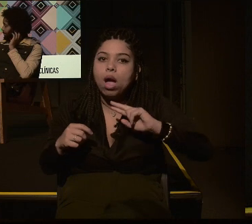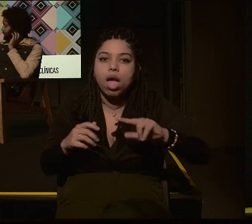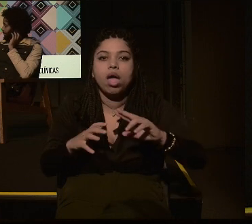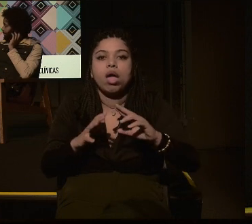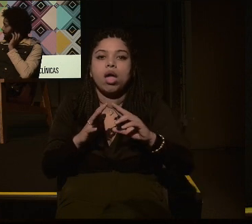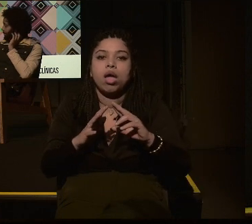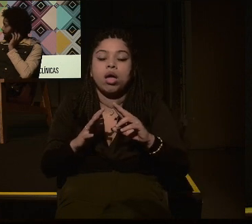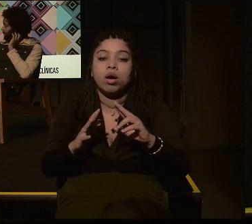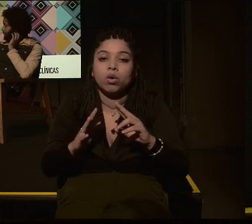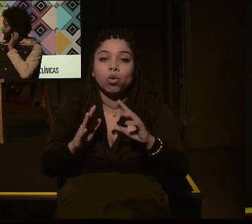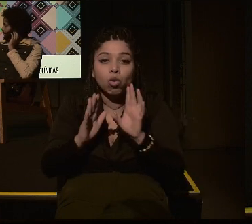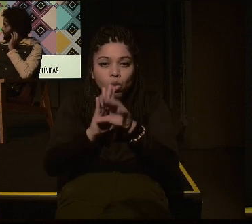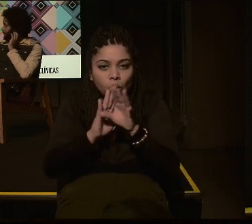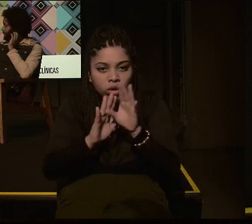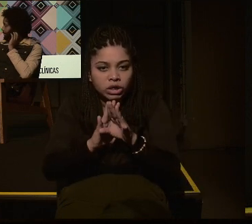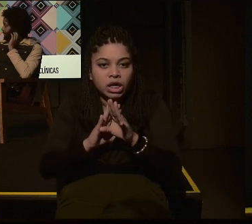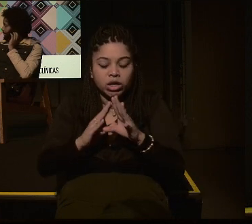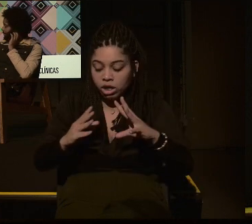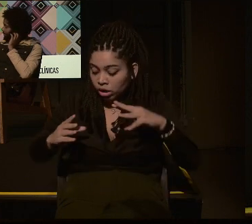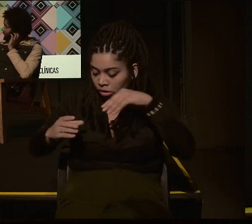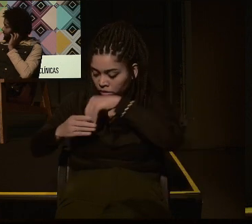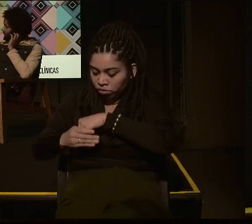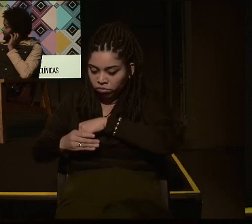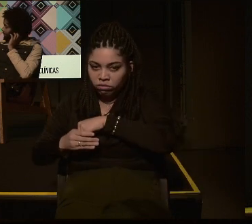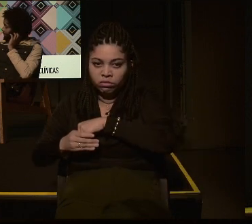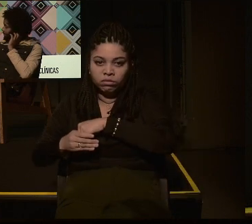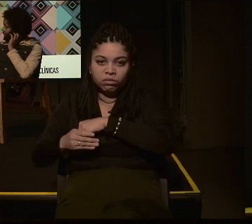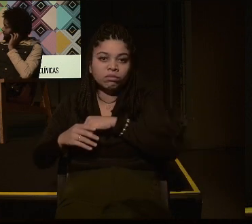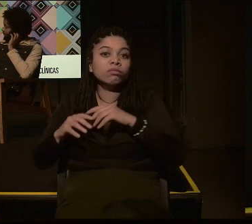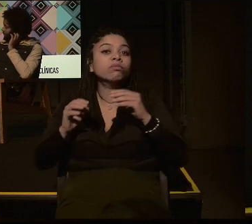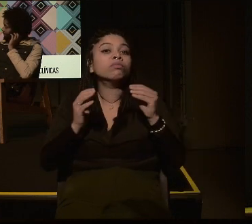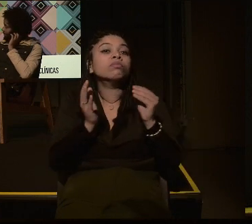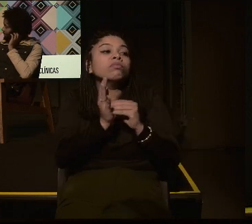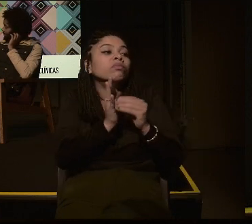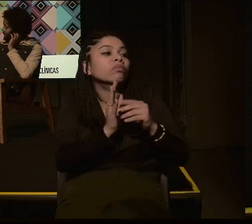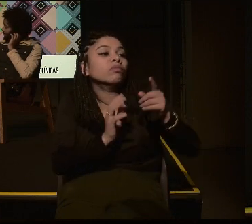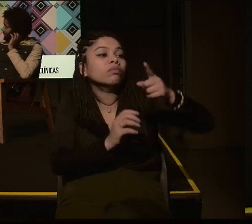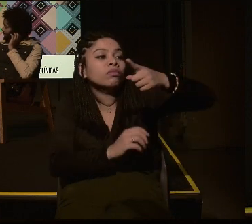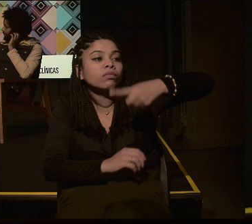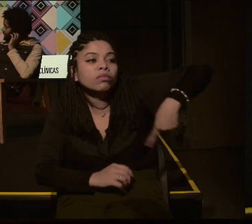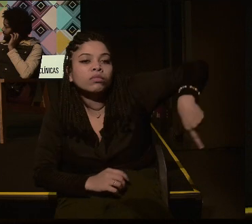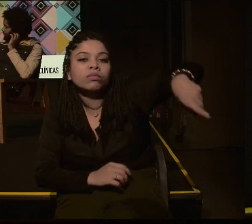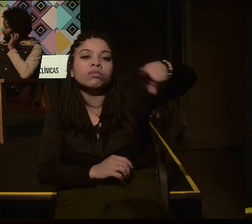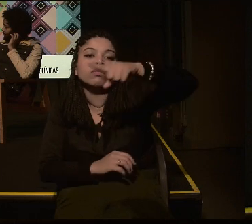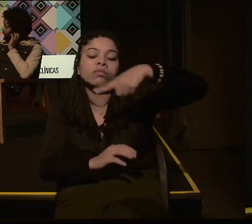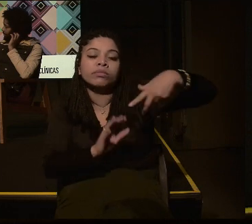mas é a produção de não crédito, de não nomeação.